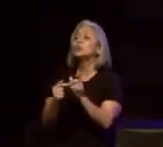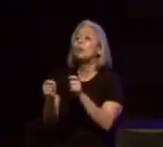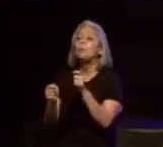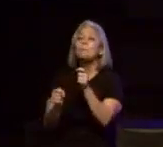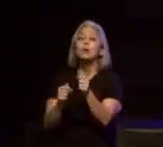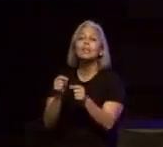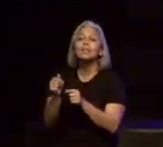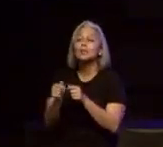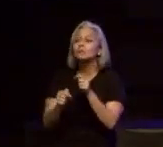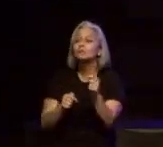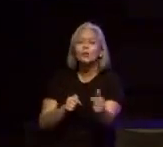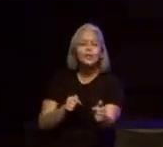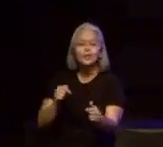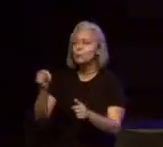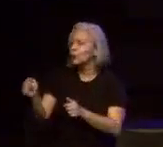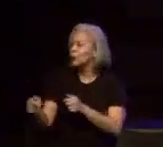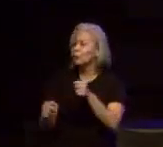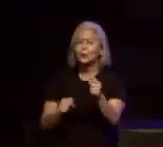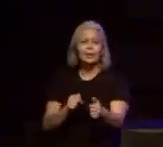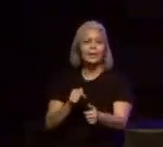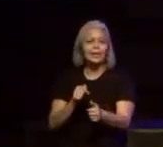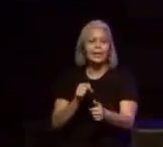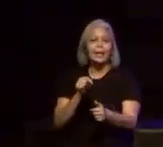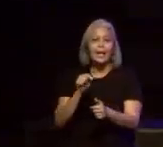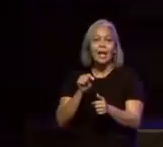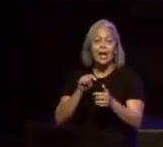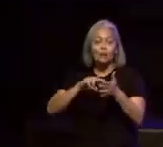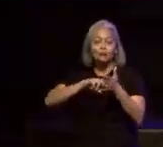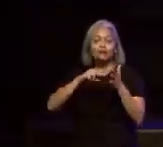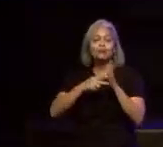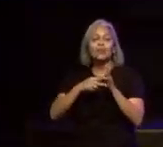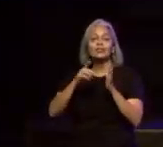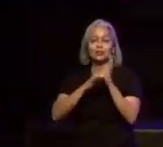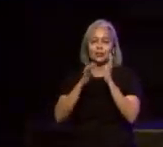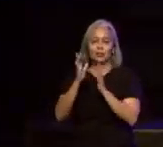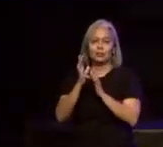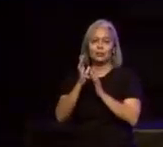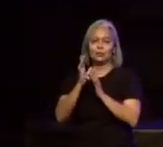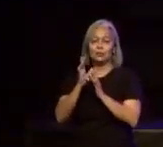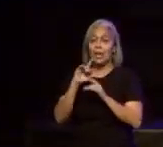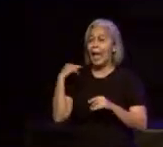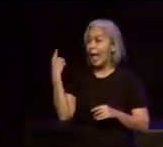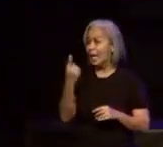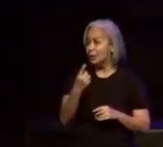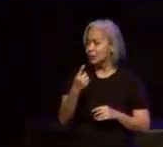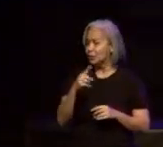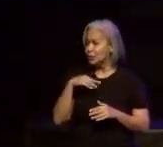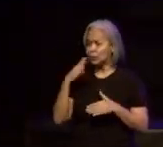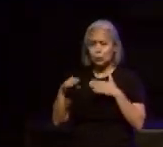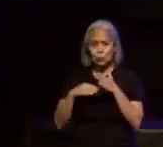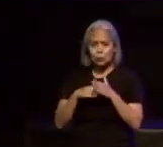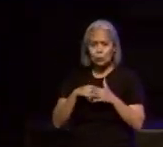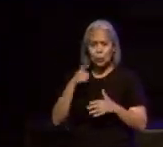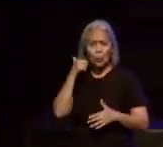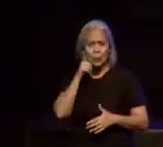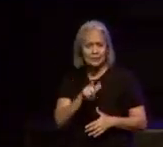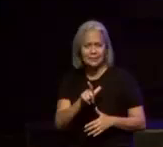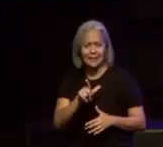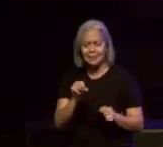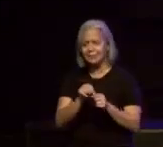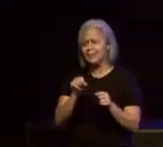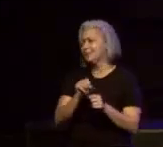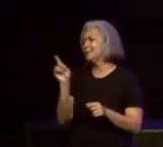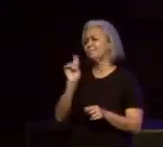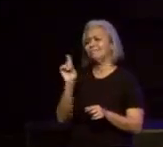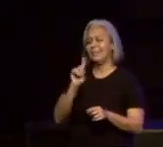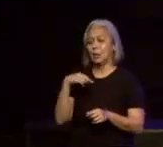o autor do livro, concordando aqui com Paulo, não está dizendo que todo mundo consegue fazer isso, que todo mundo é perfeito, que todo mundo vai acertar,